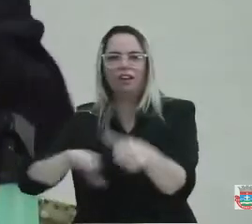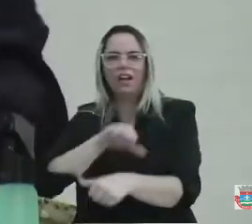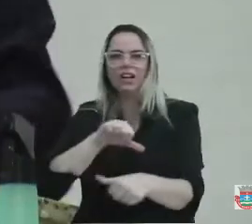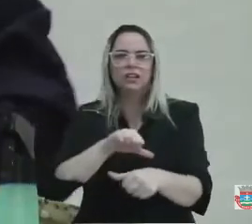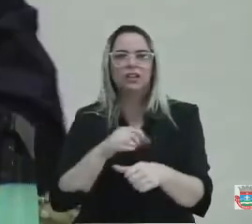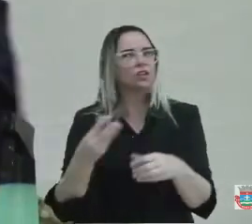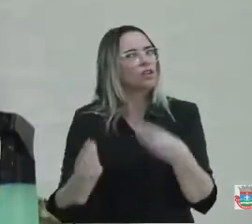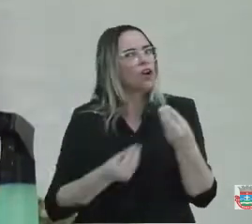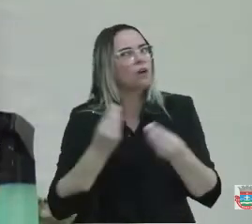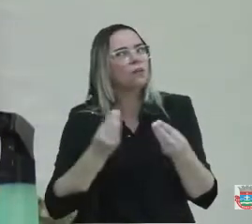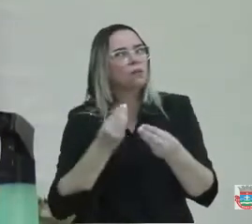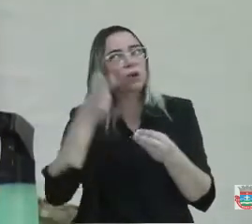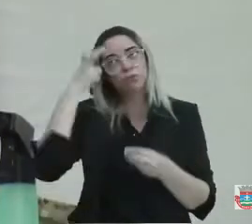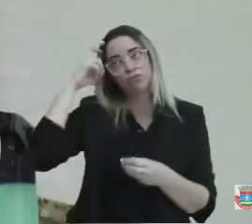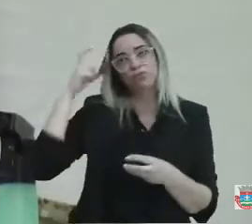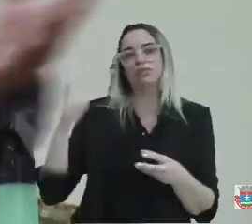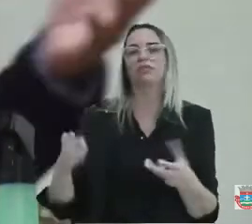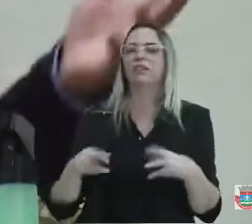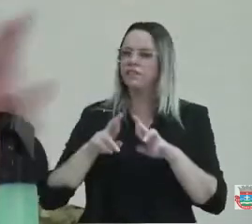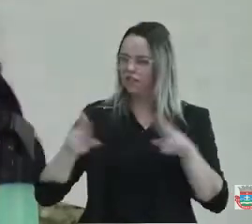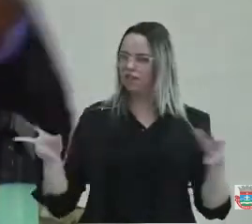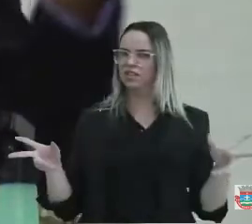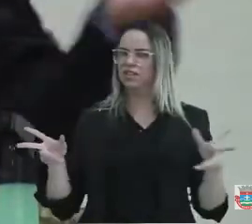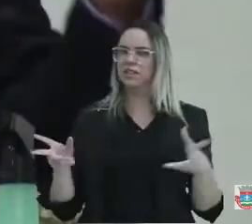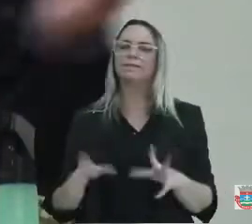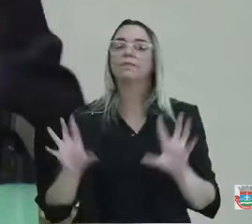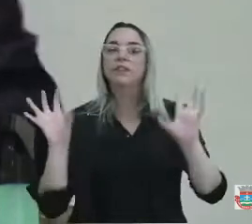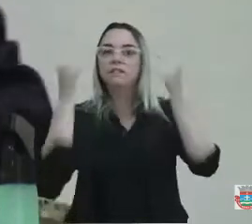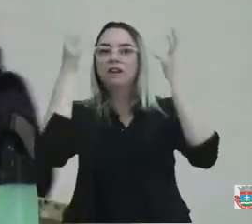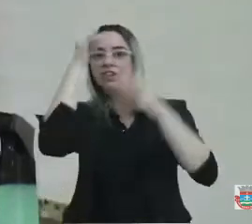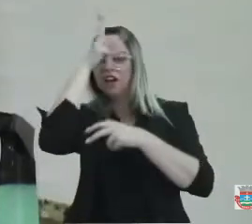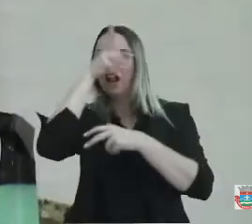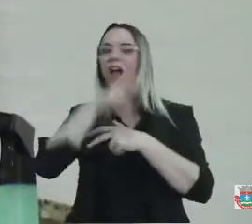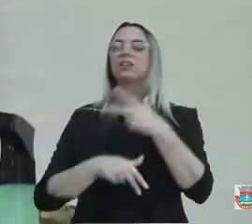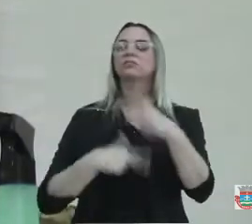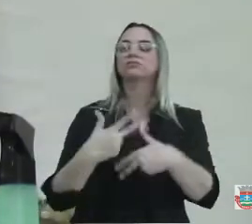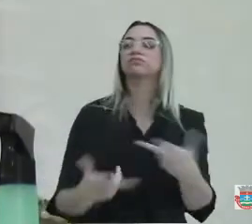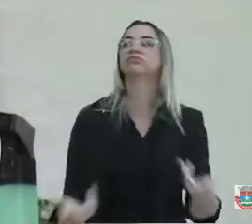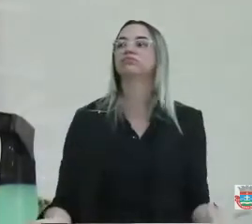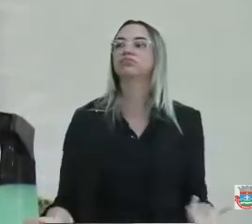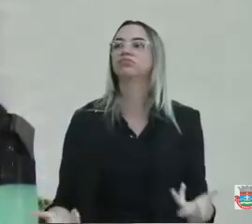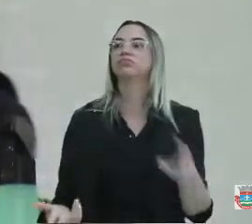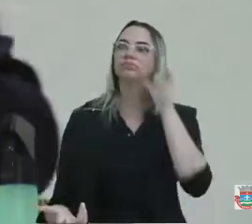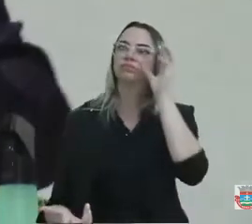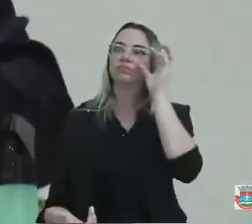A gente está em plena semana da festa da galinha, não tem clima de festa da galinha.